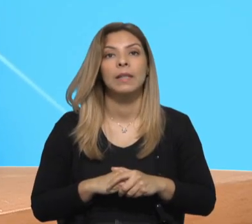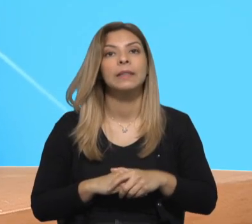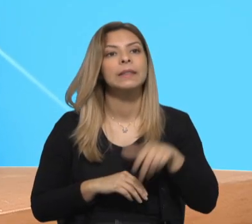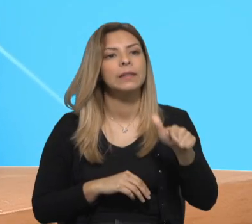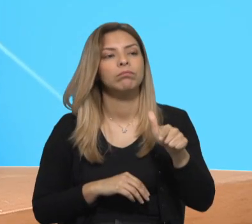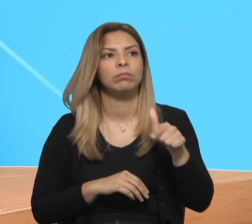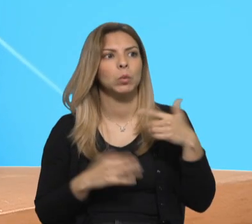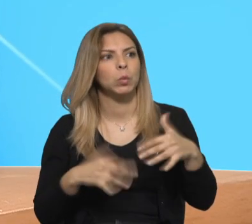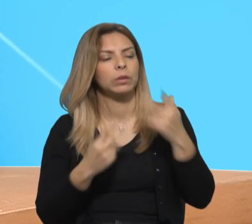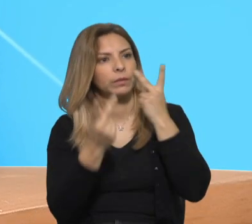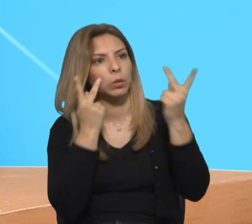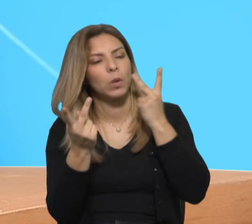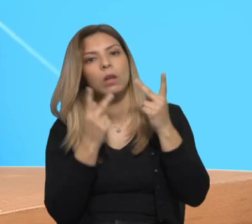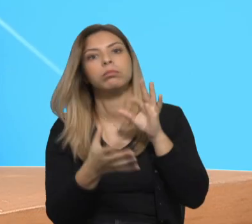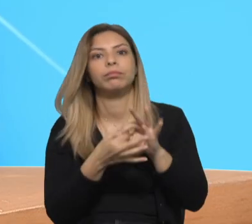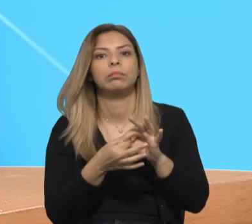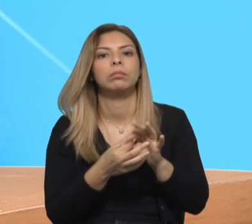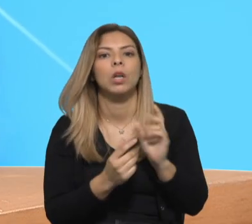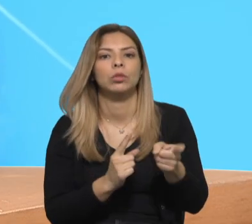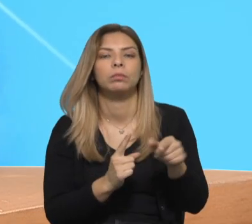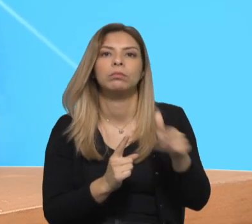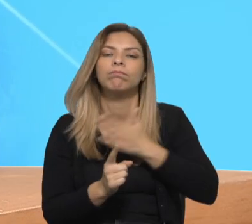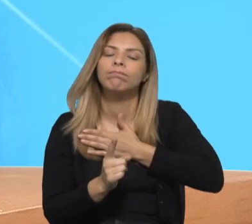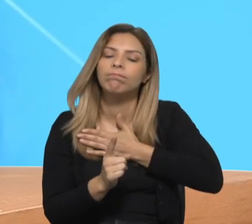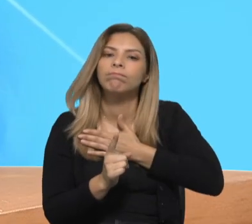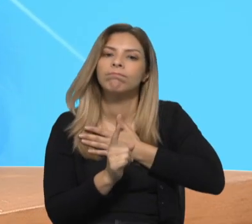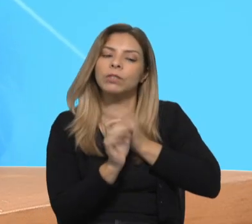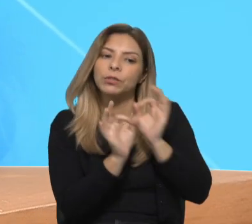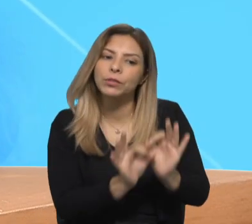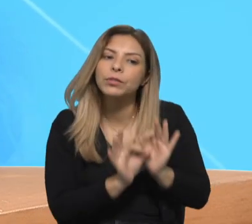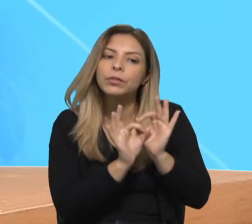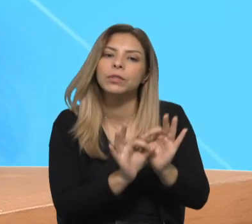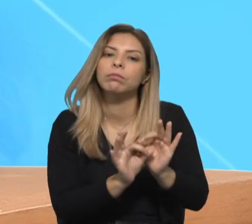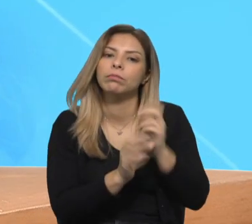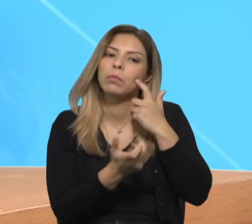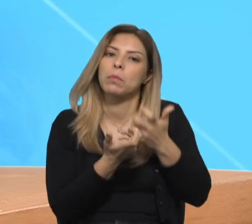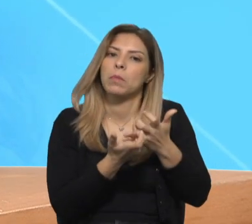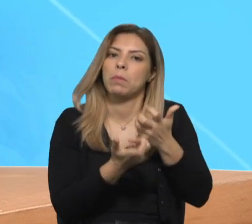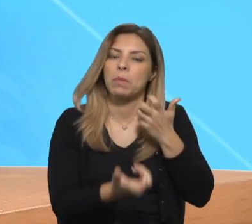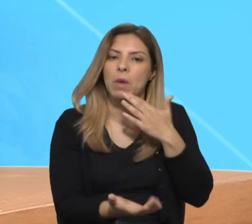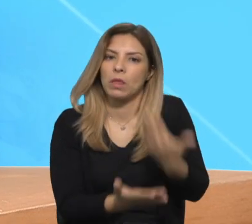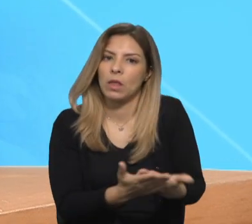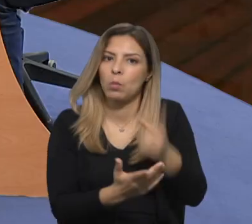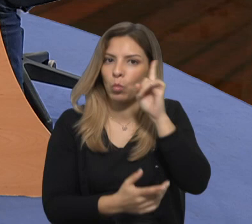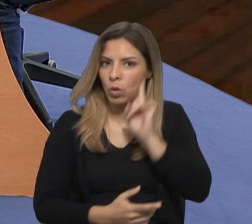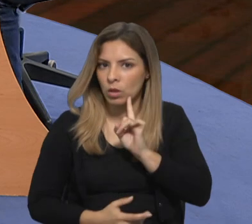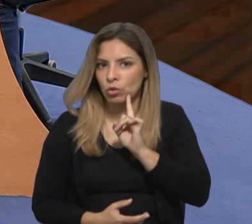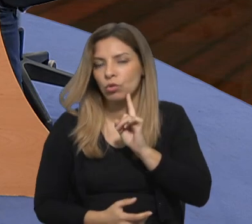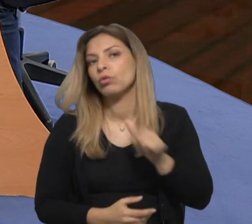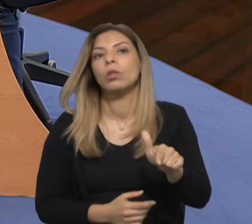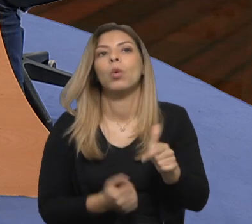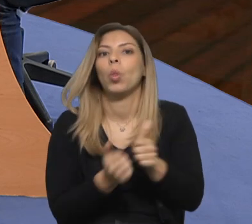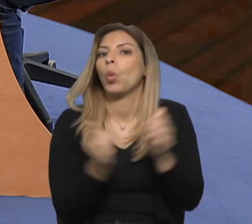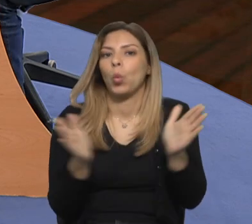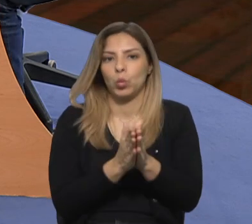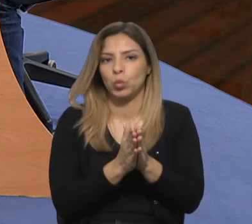representa essencialmente o apreço que durante o seu pontificado deu às mulheres, a todas as mulheres,